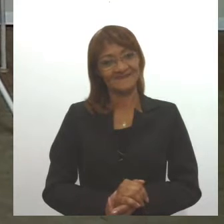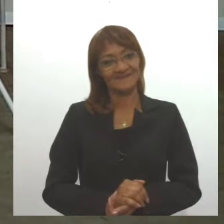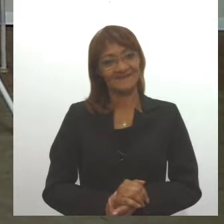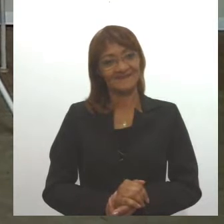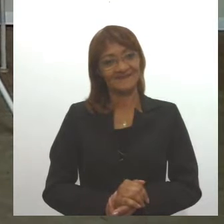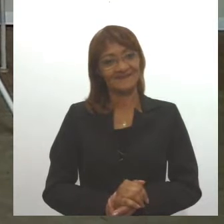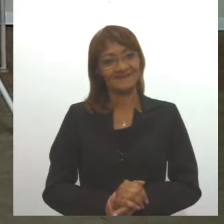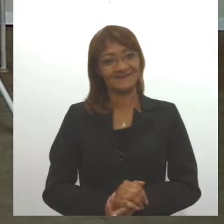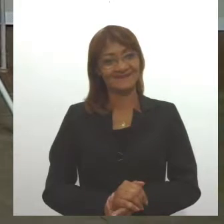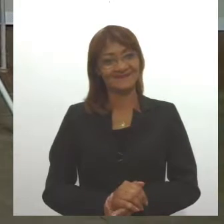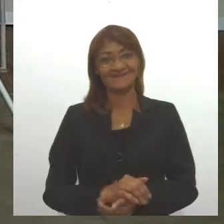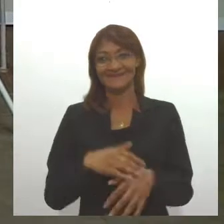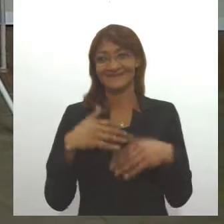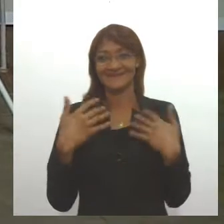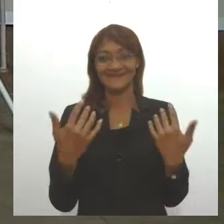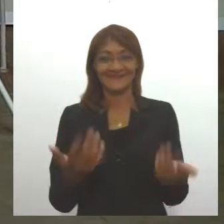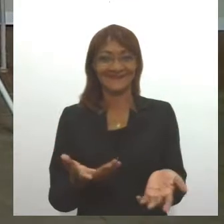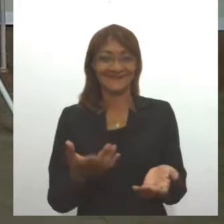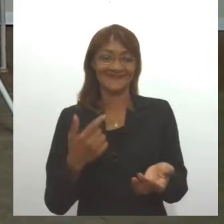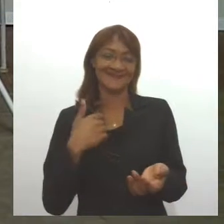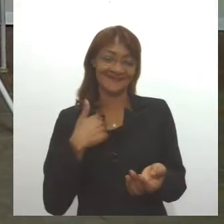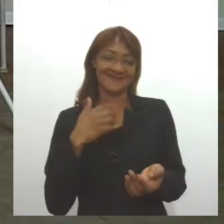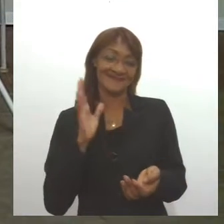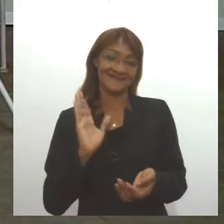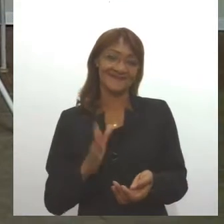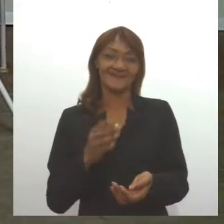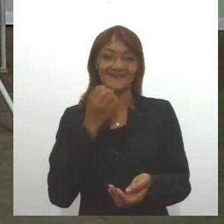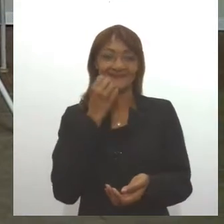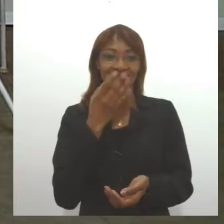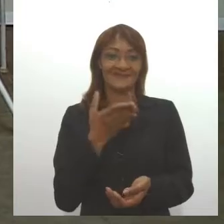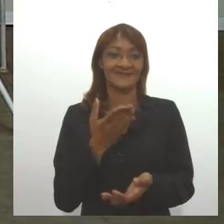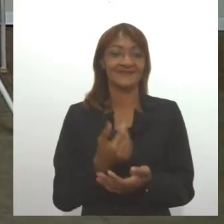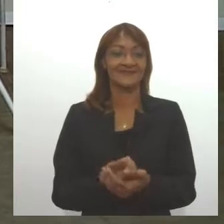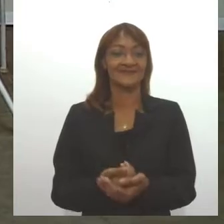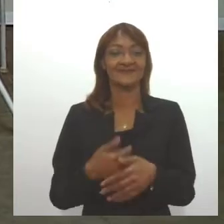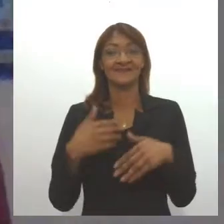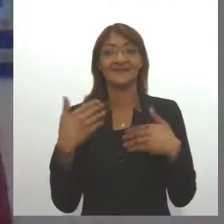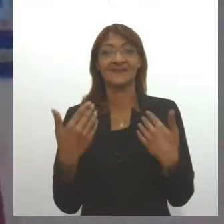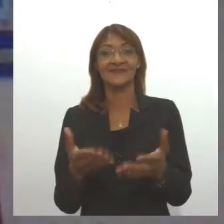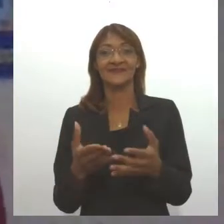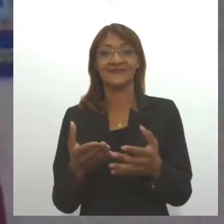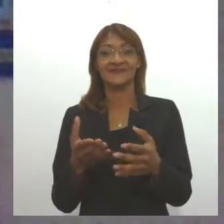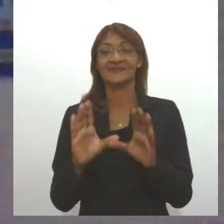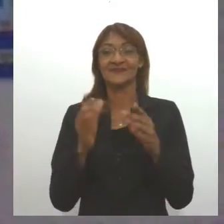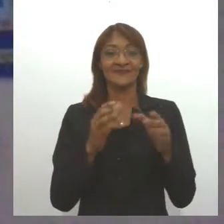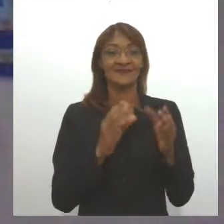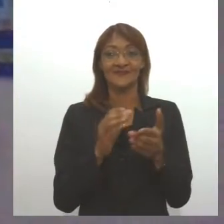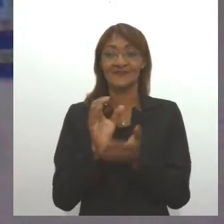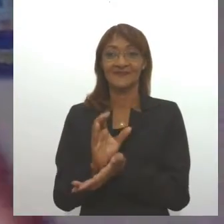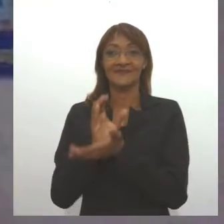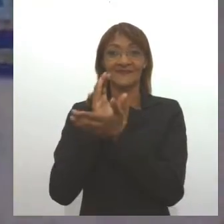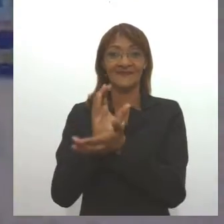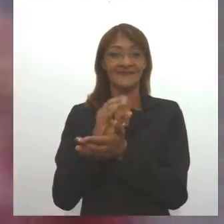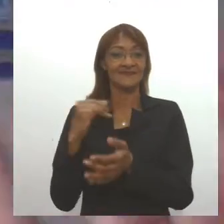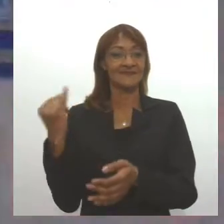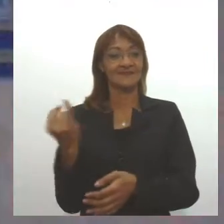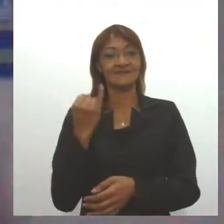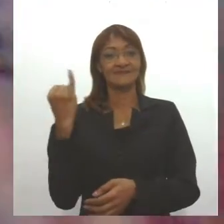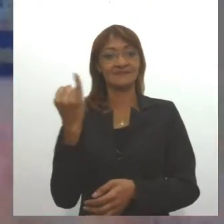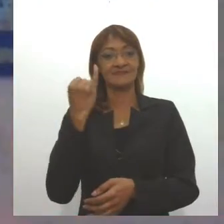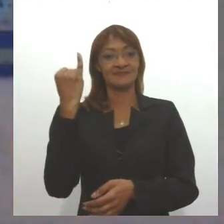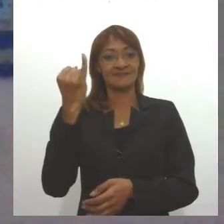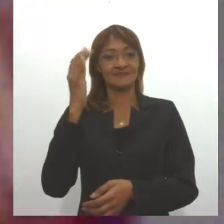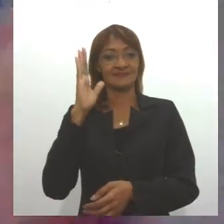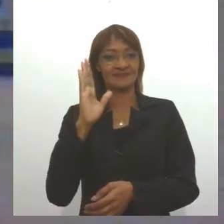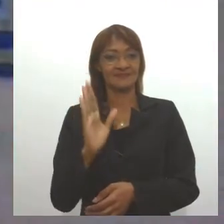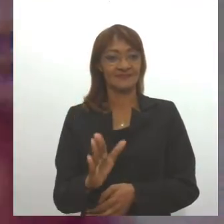Vocês jogaram a bola para mim, então vamos lá. Os conselhos de classe, eles são muito importantes porque é com eles que a gente faz a interlace,